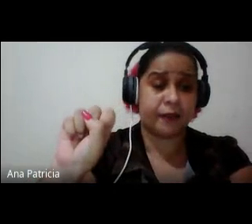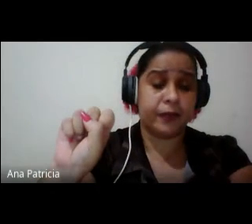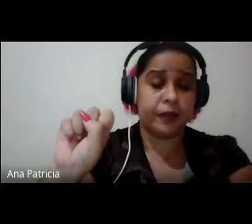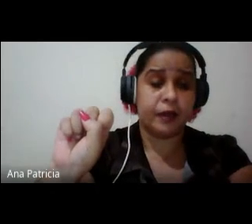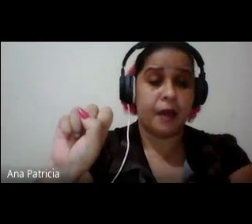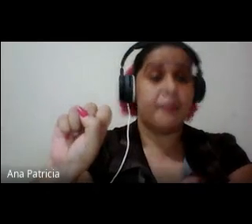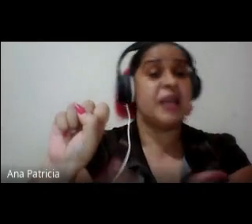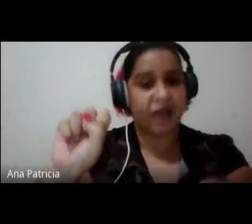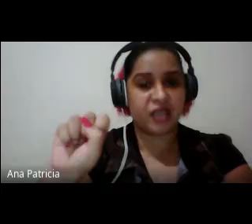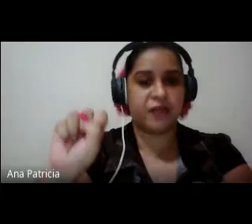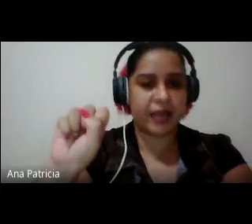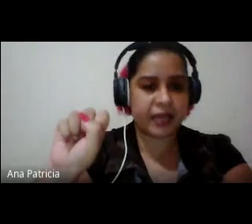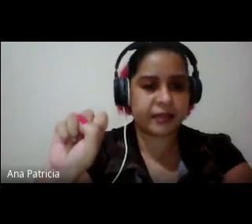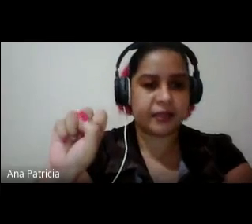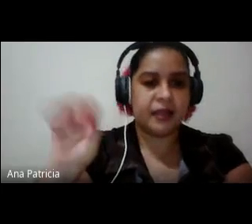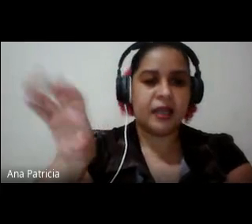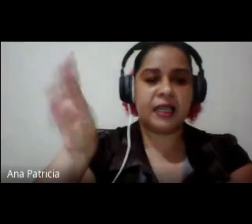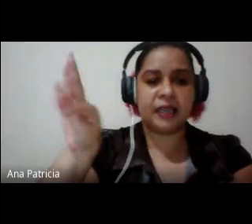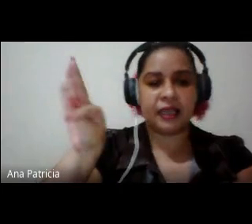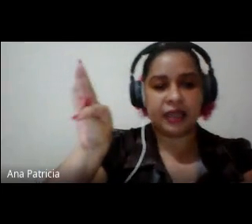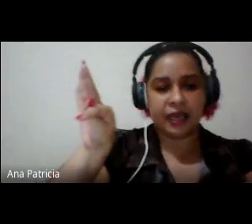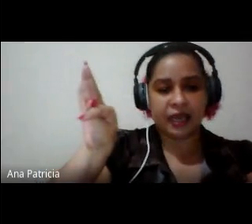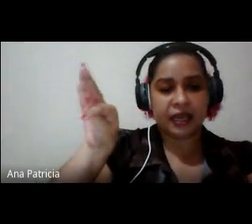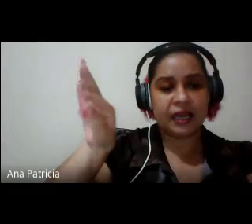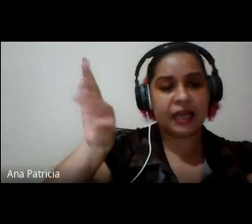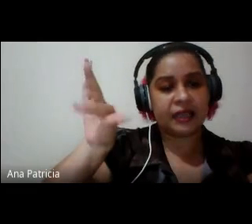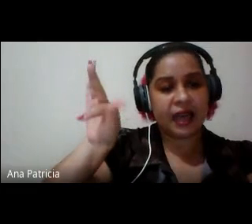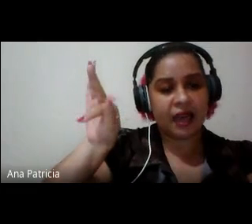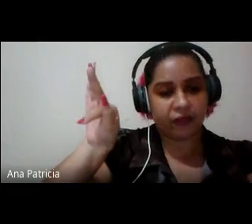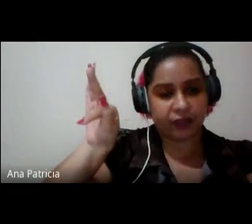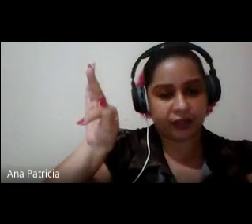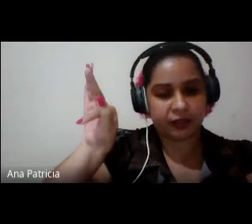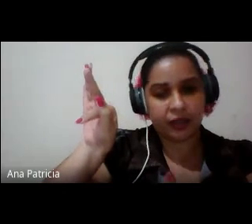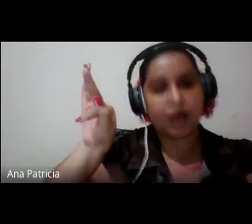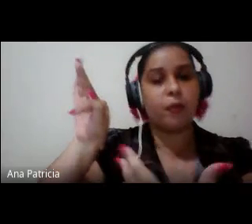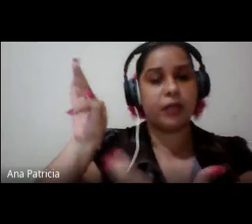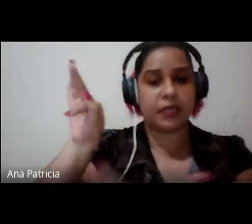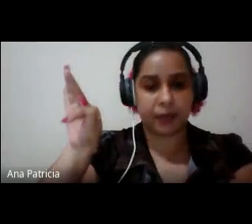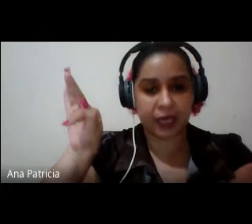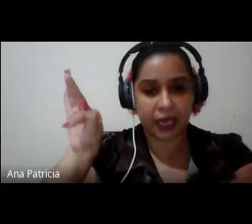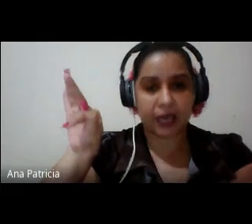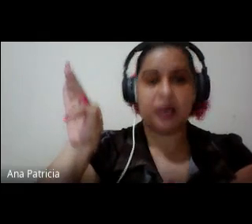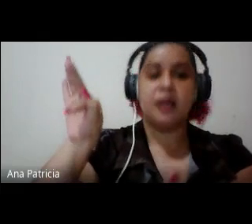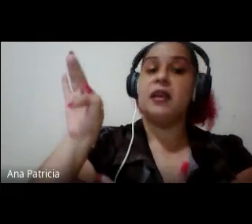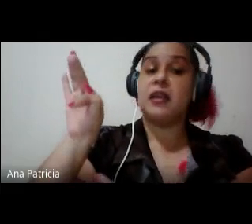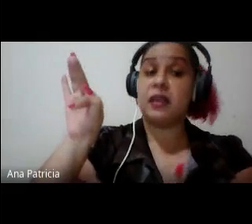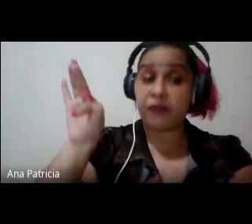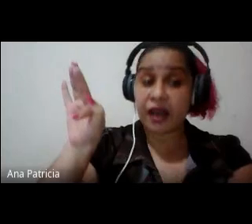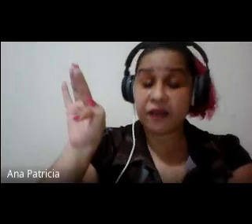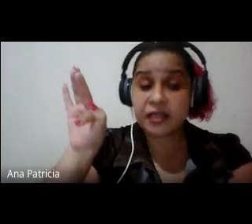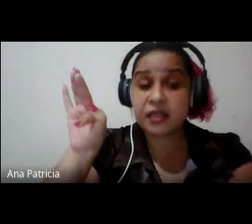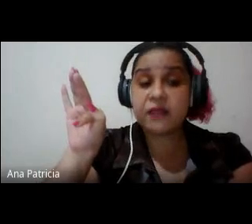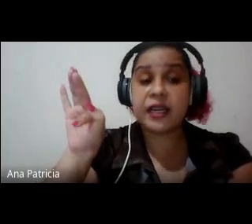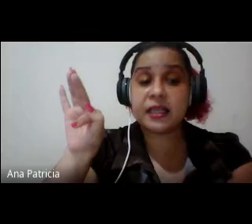pequenininha, mas faz diferença. Letra T e letra F. É uma mudança pequena que